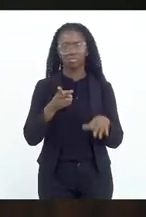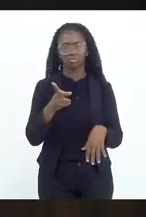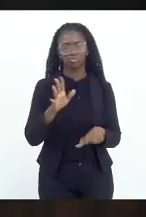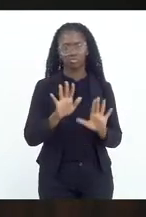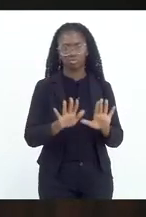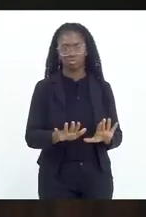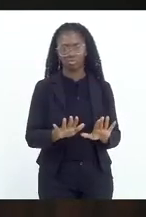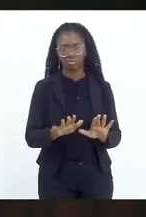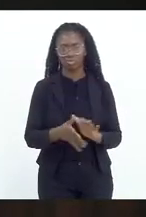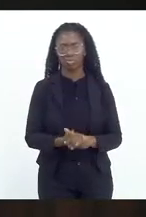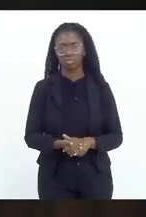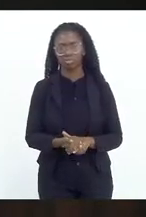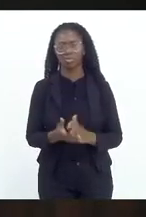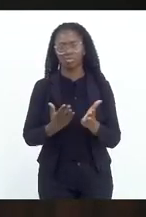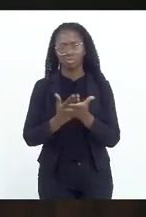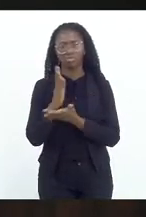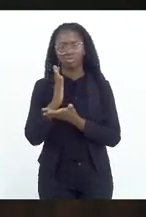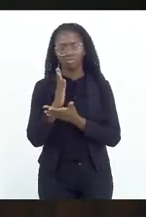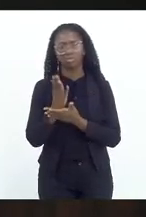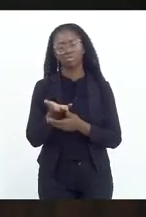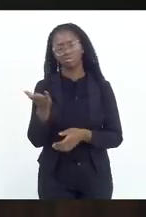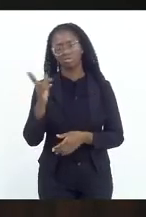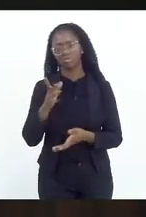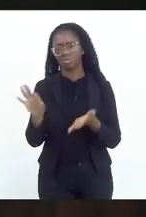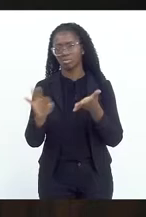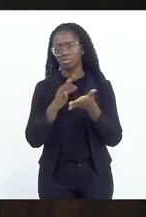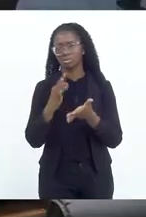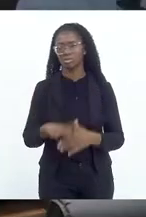como estão. Aprovado, vai à promulgação.